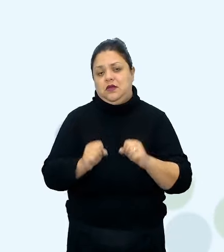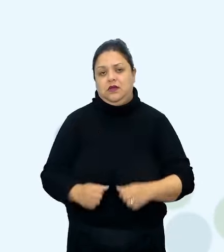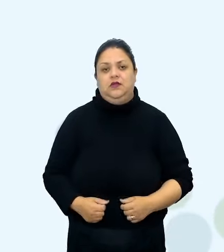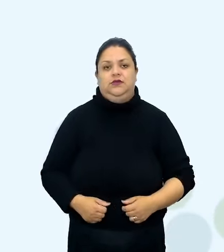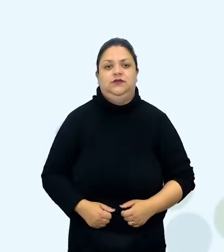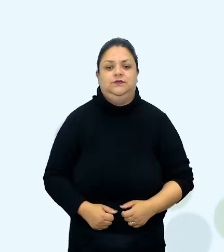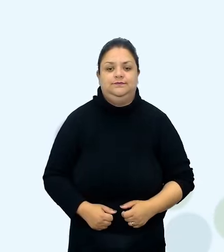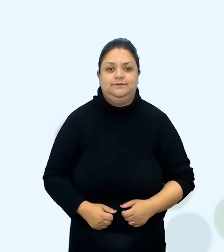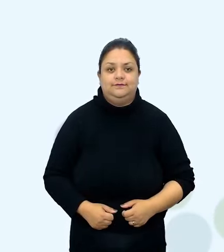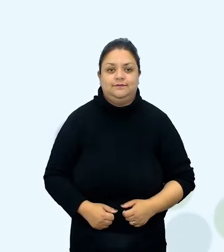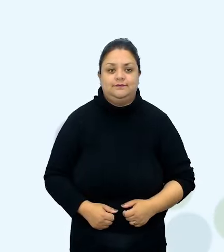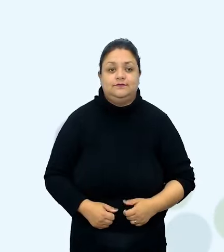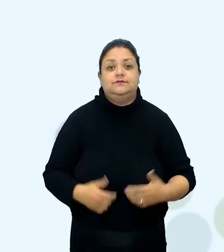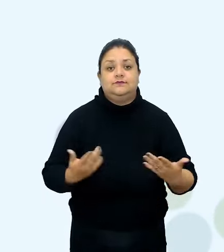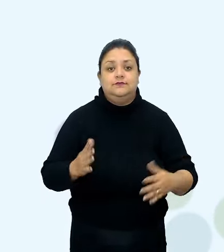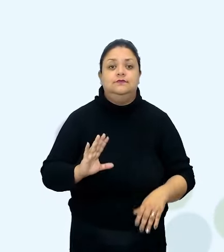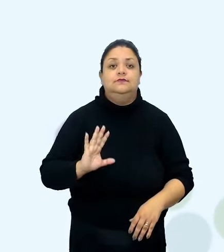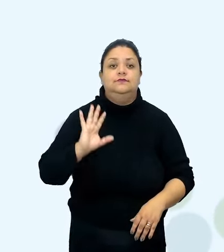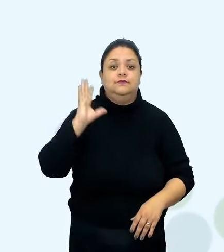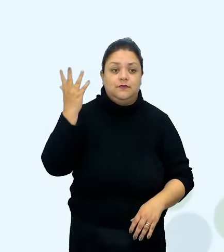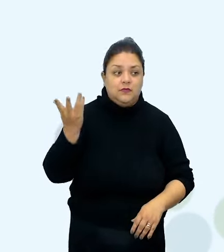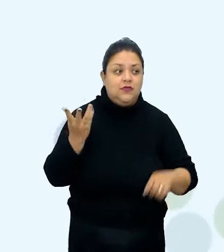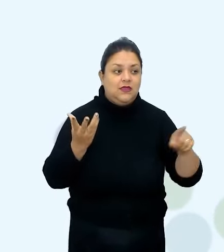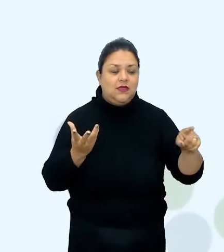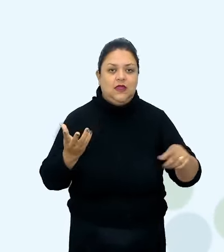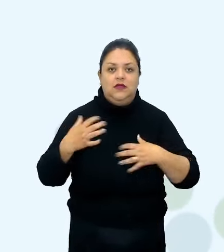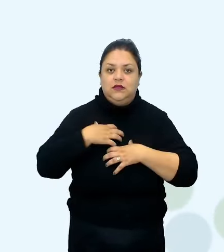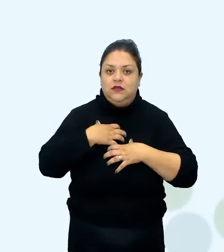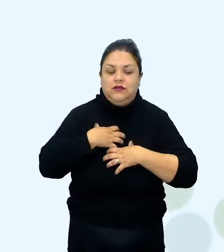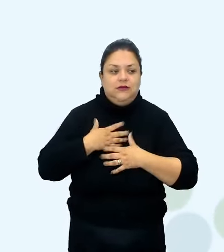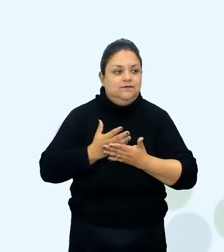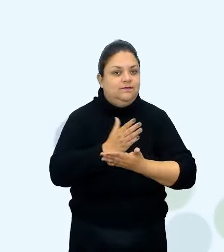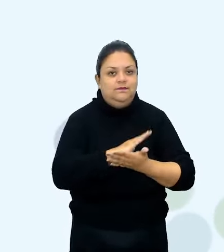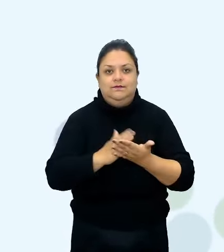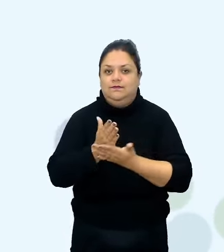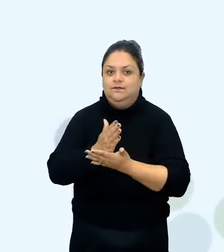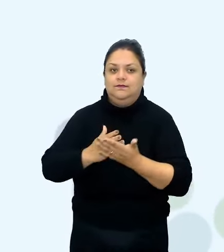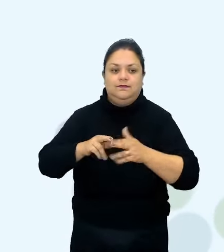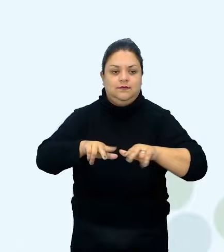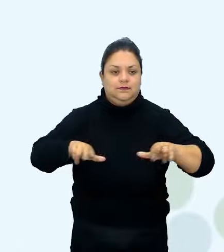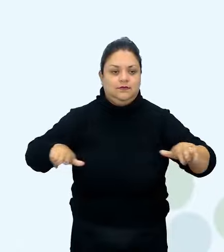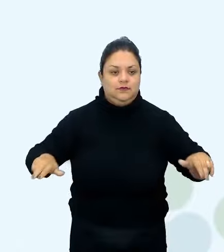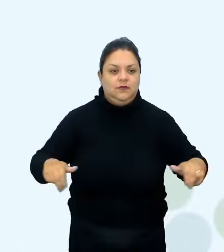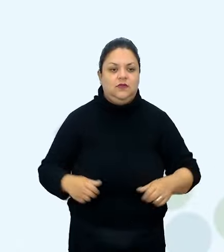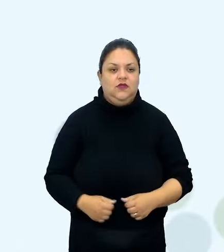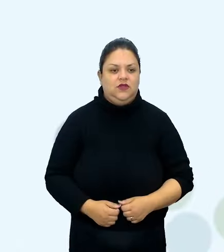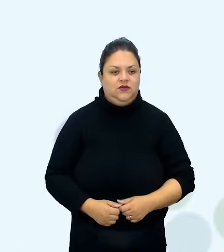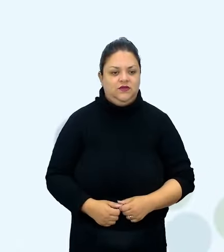que vai levar, né, a ele ter esses comportamentos alterados. O próximo,